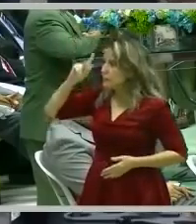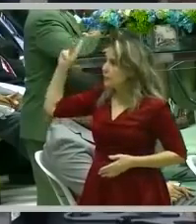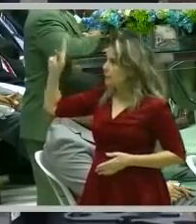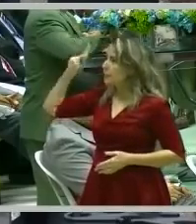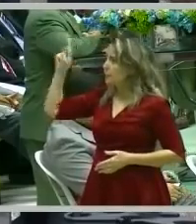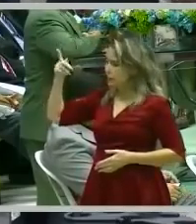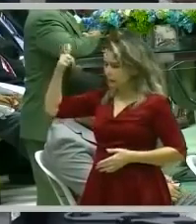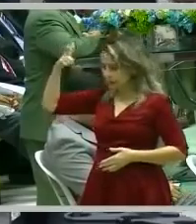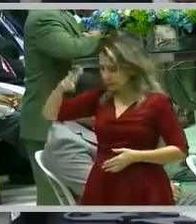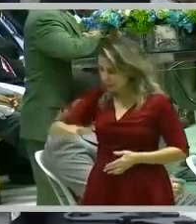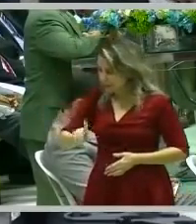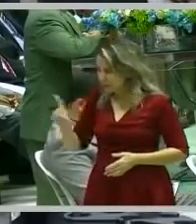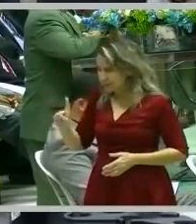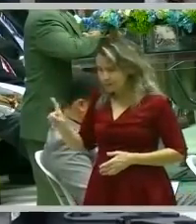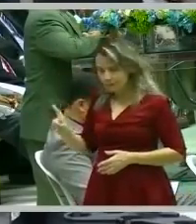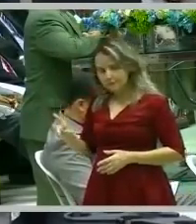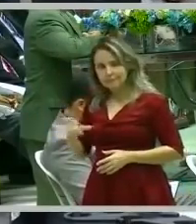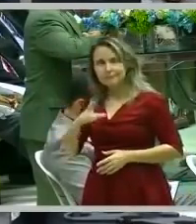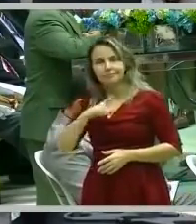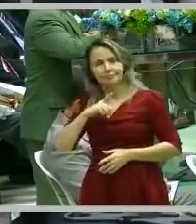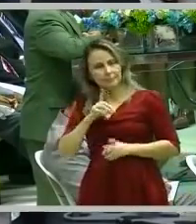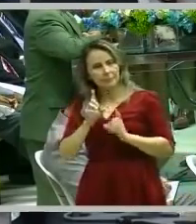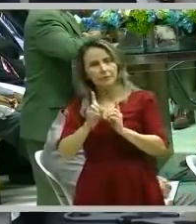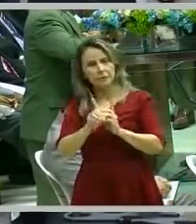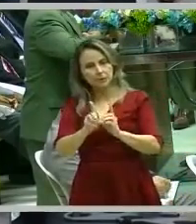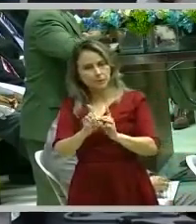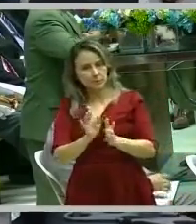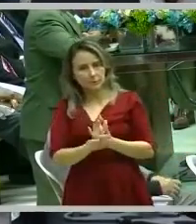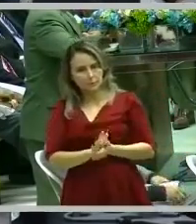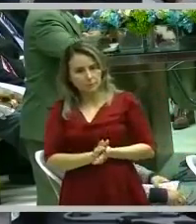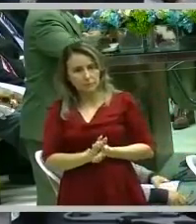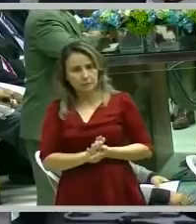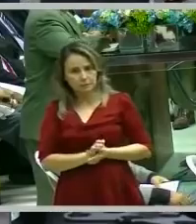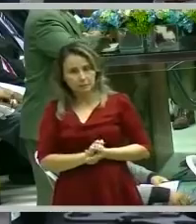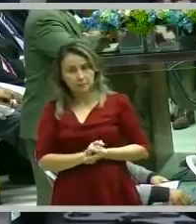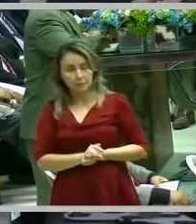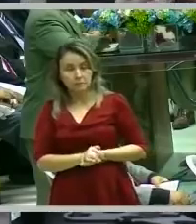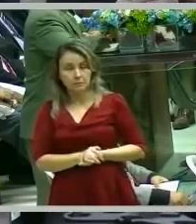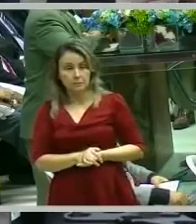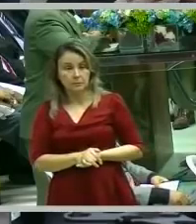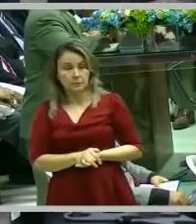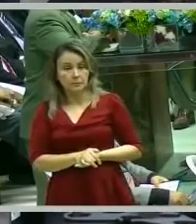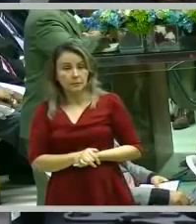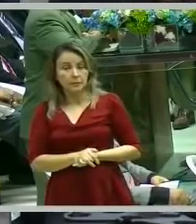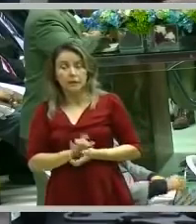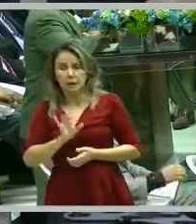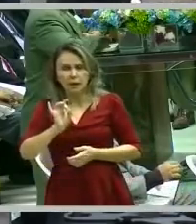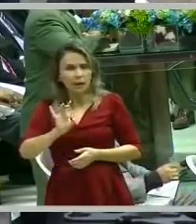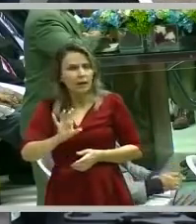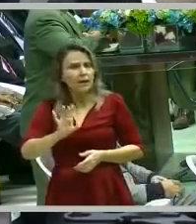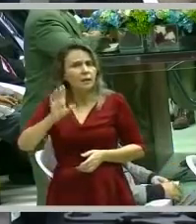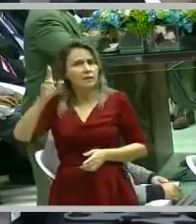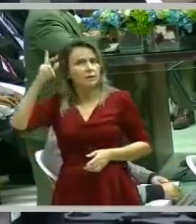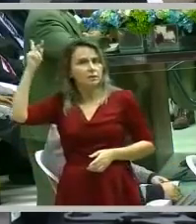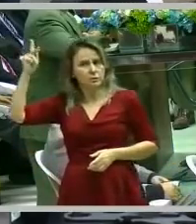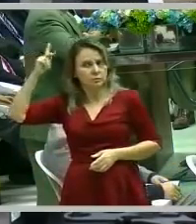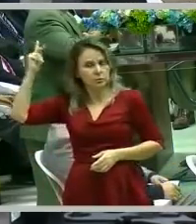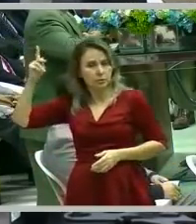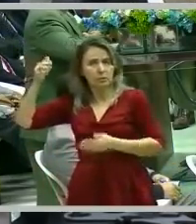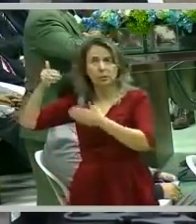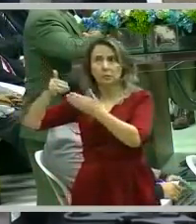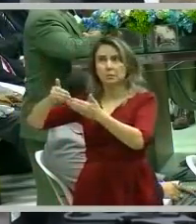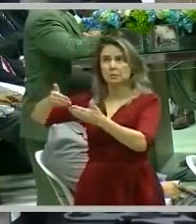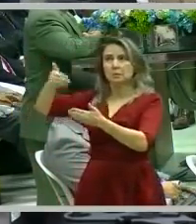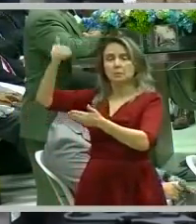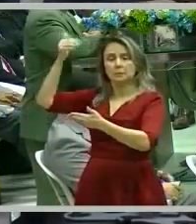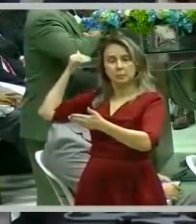se repete mais. É essa a doutrina que alguém diz, não, irmão. O Pentecoste não é um fato, é um fato histórico, mas é um fato que